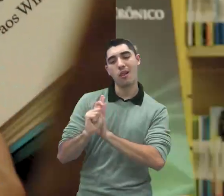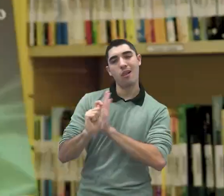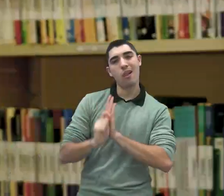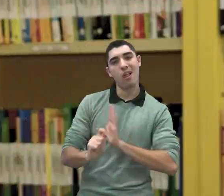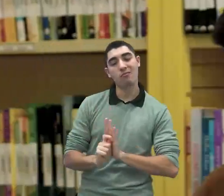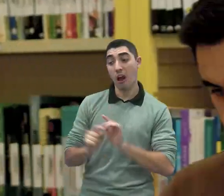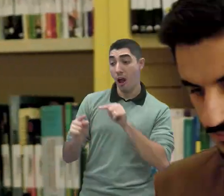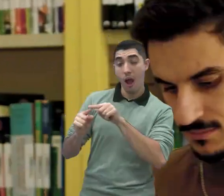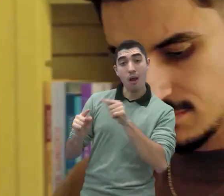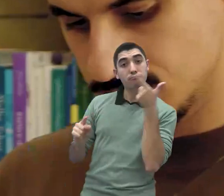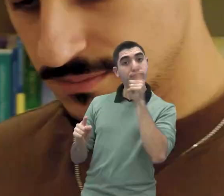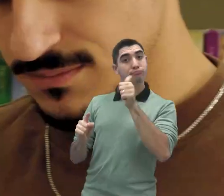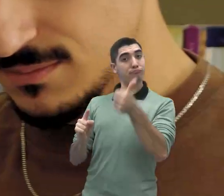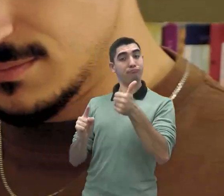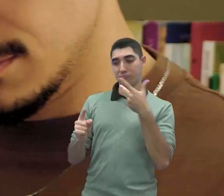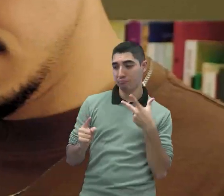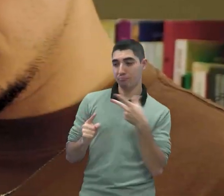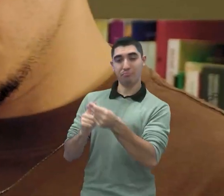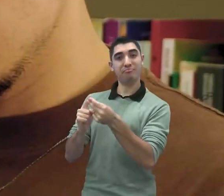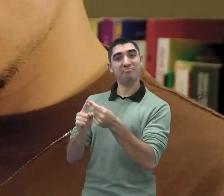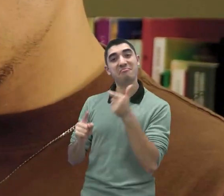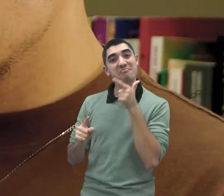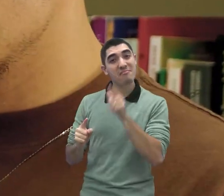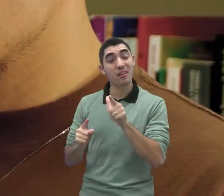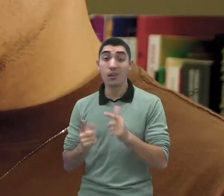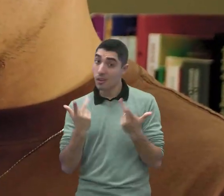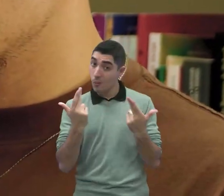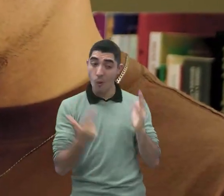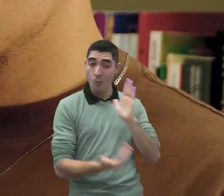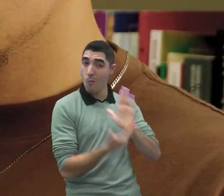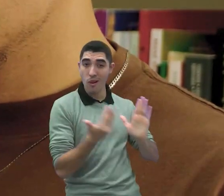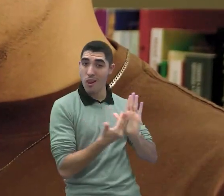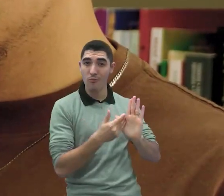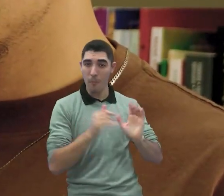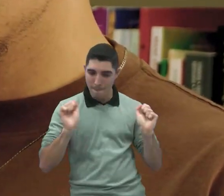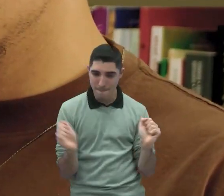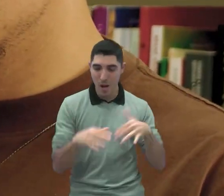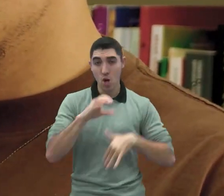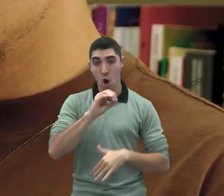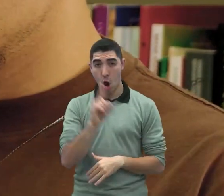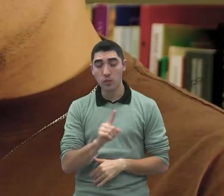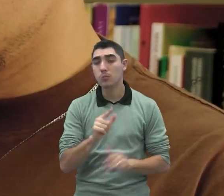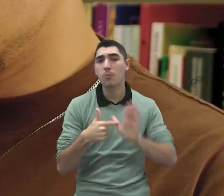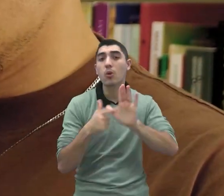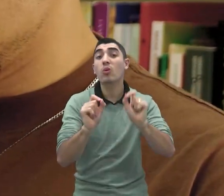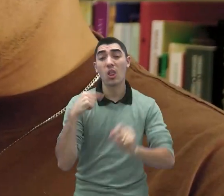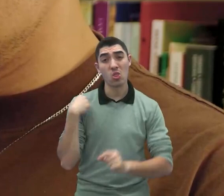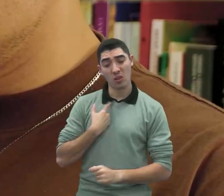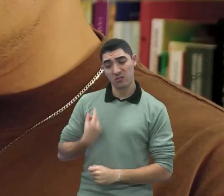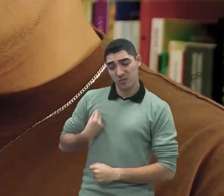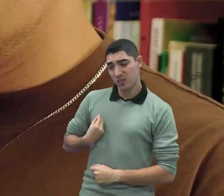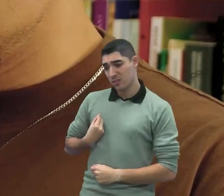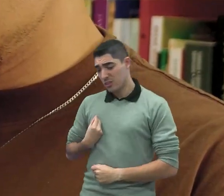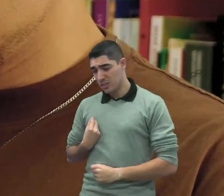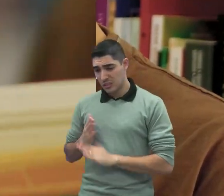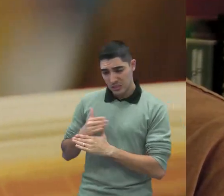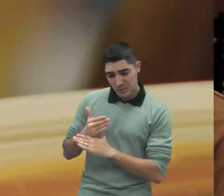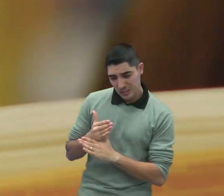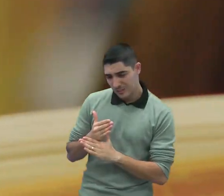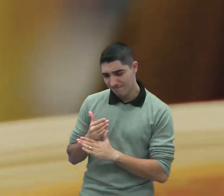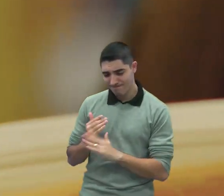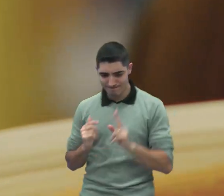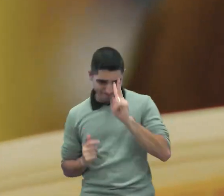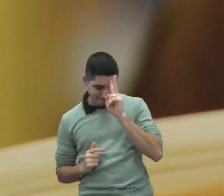era escrever. No fim das contas, O Mágico de Oz também é sobre isso. A gente se perde, se reinventa